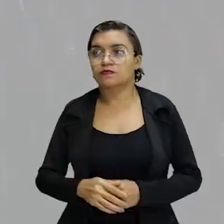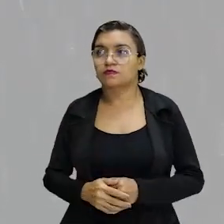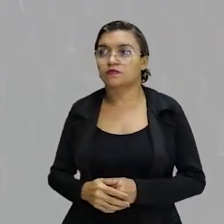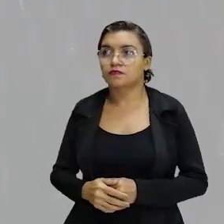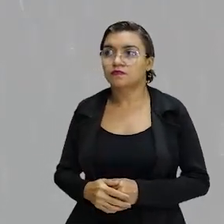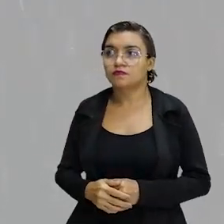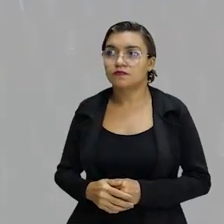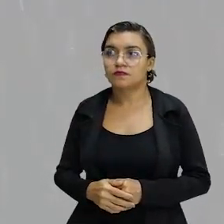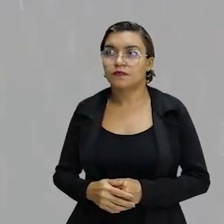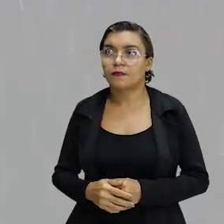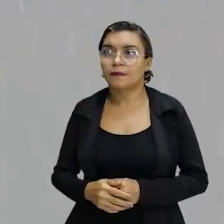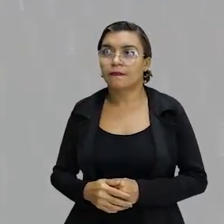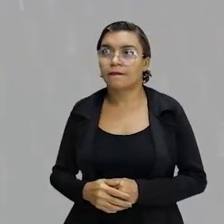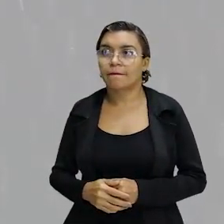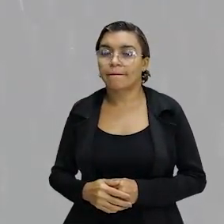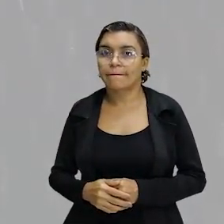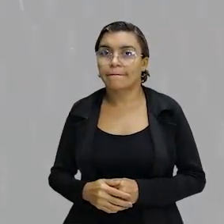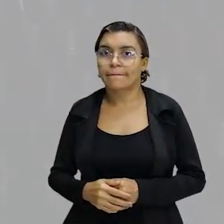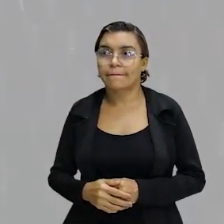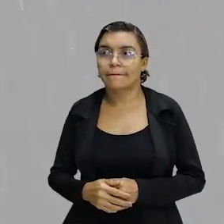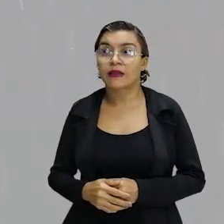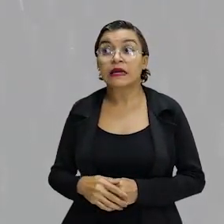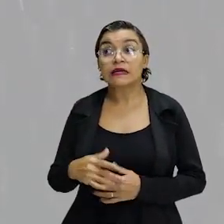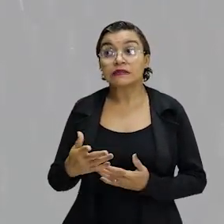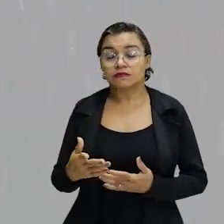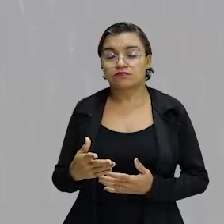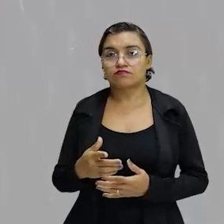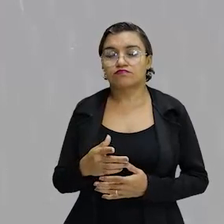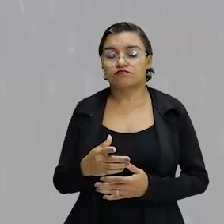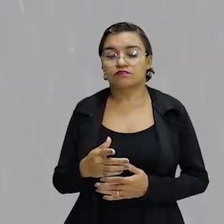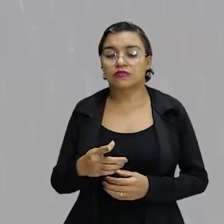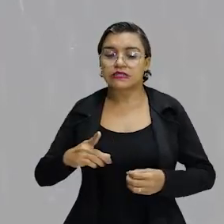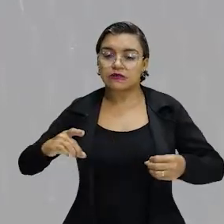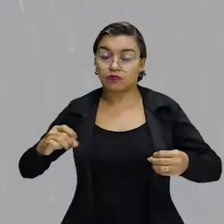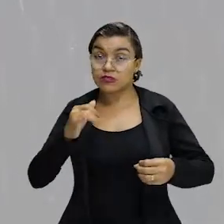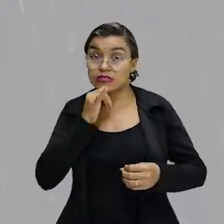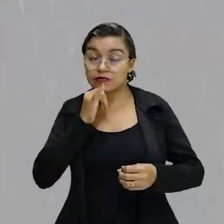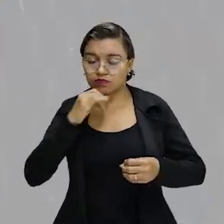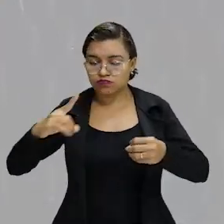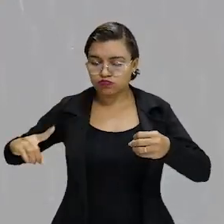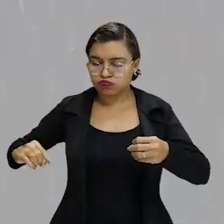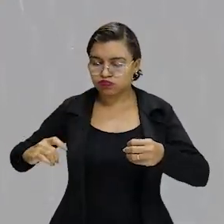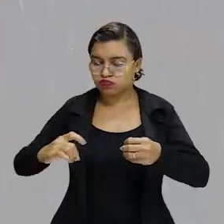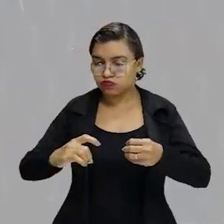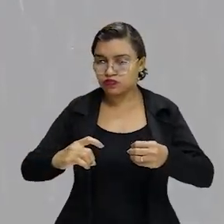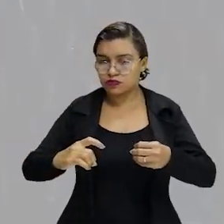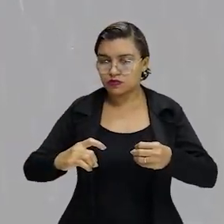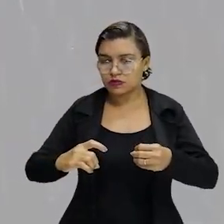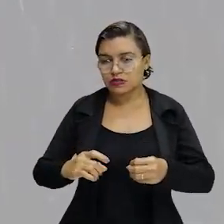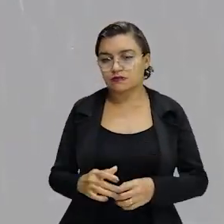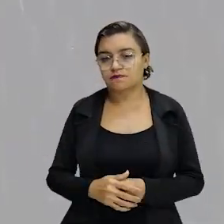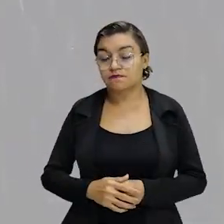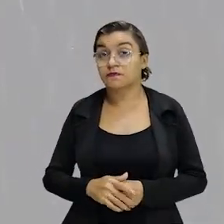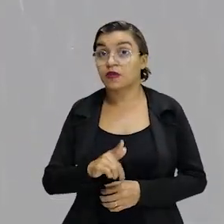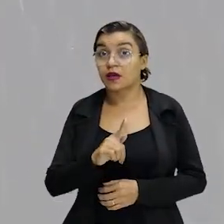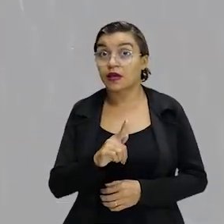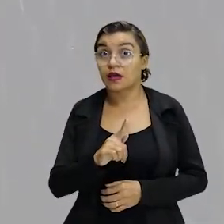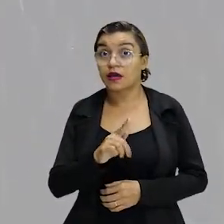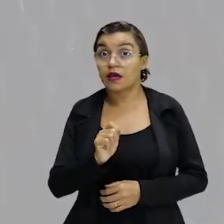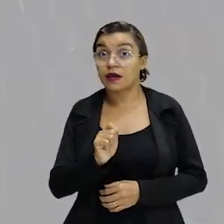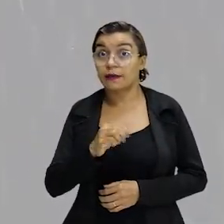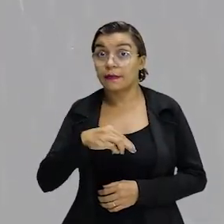Gametófito é o que produz gametas. Veja, os gametas, o gametófito ele é o resultado